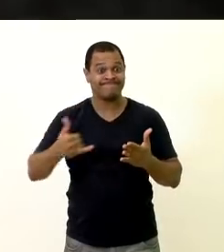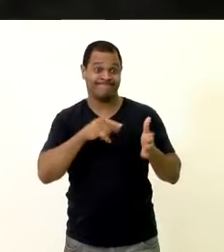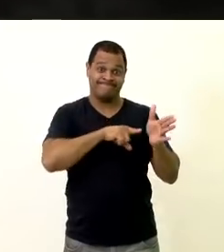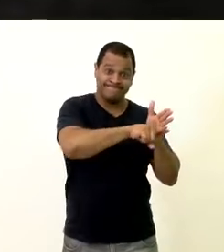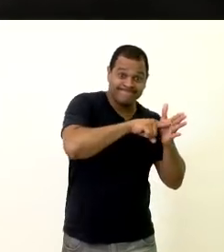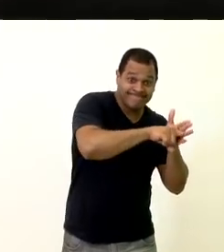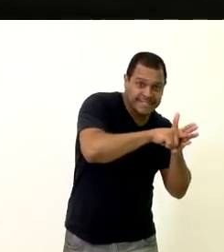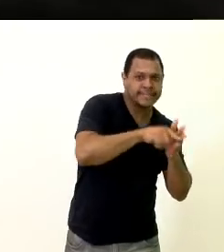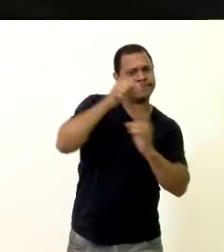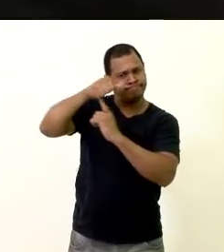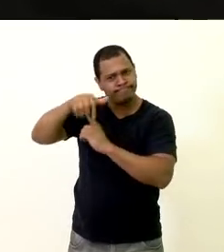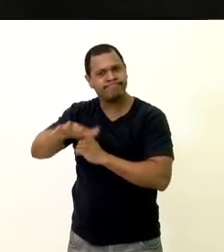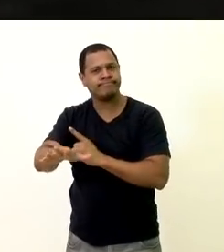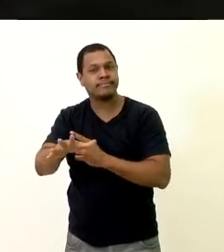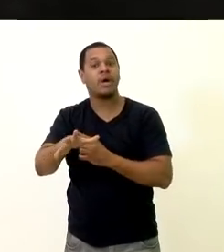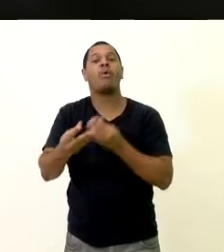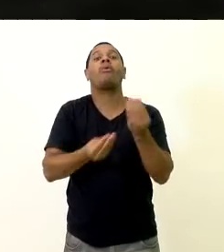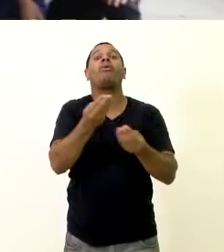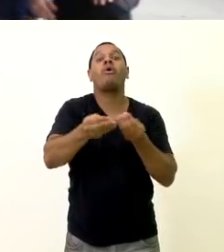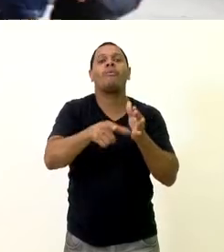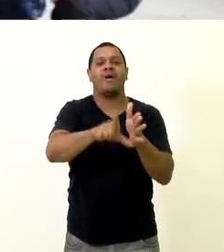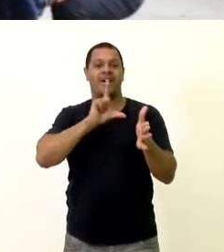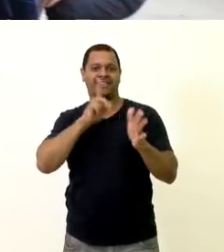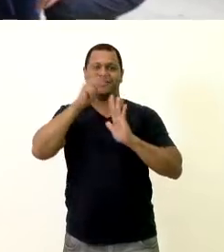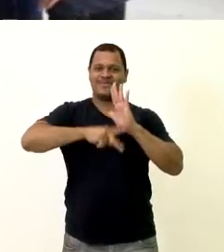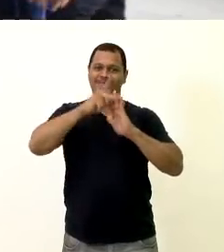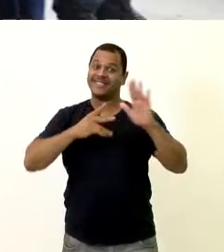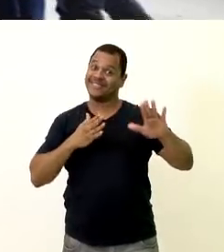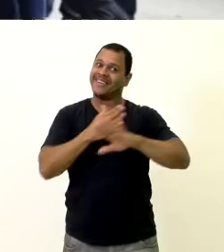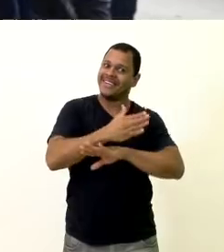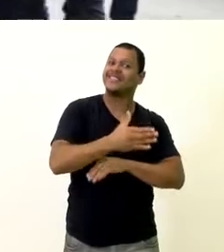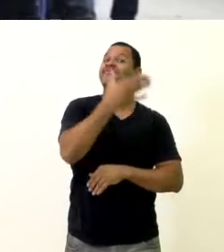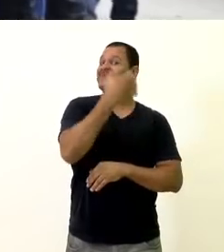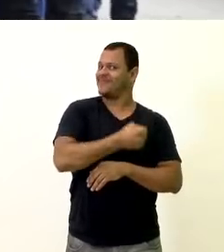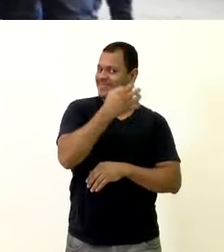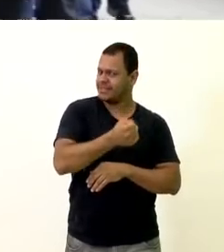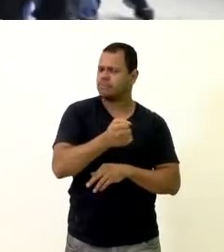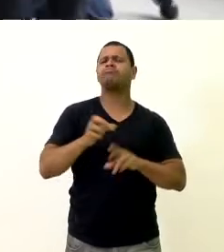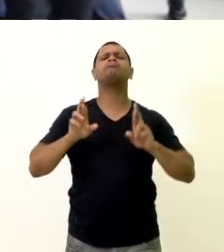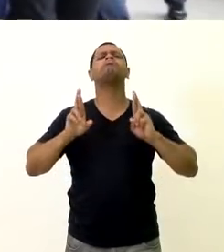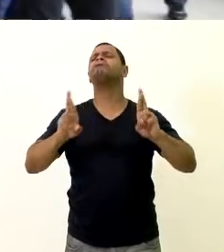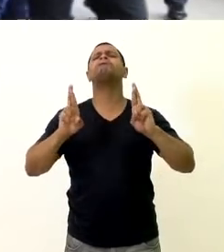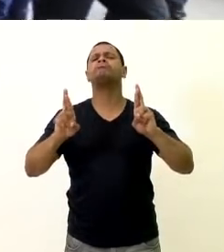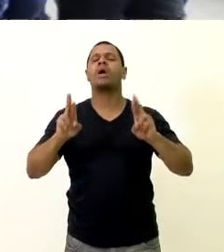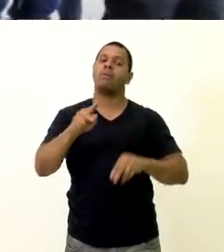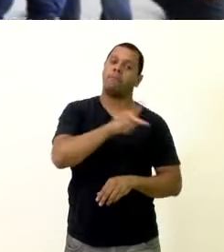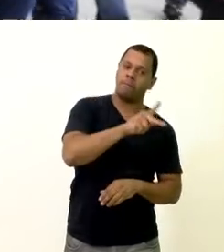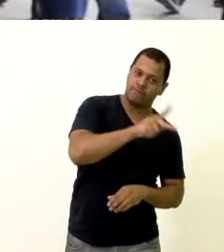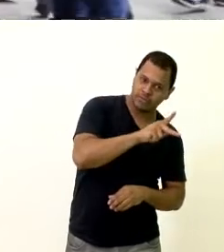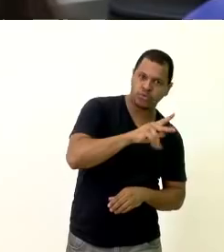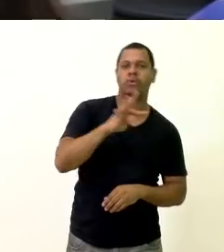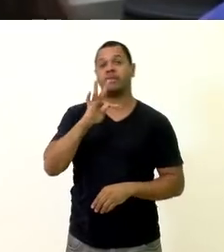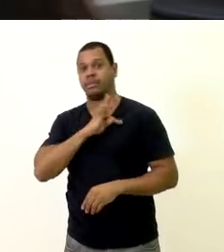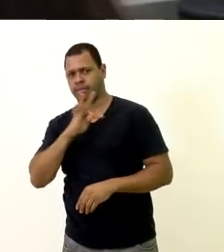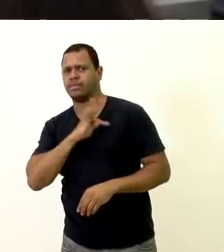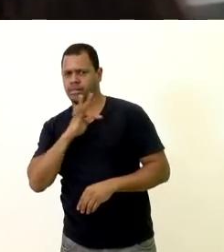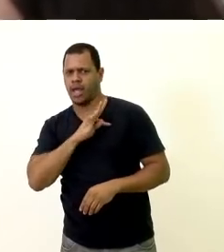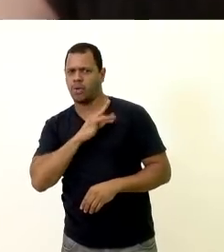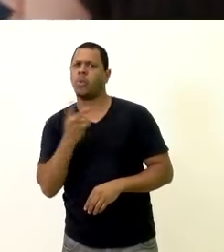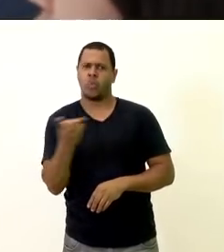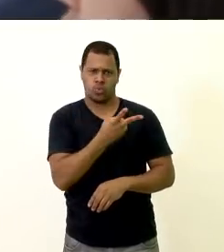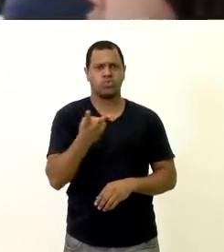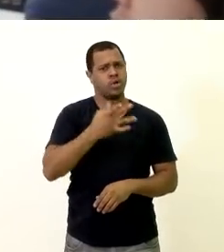oportunidades de realizar atividades de pesquisa e de extensão. Isso como bolsistas de projetos coordenados e orientados